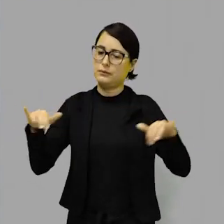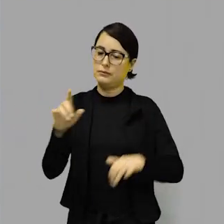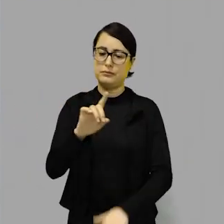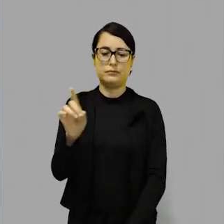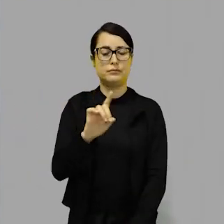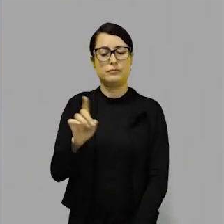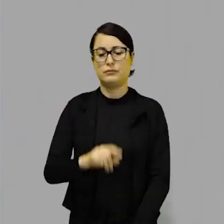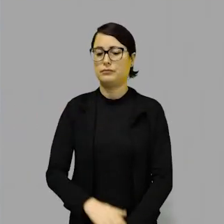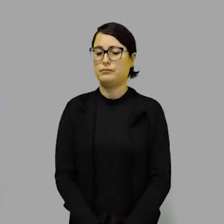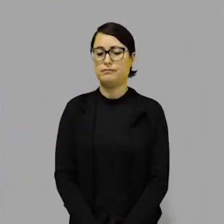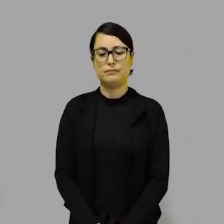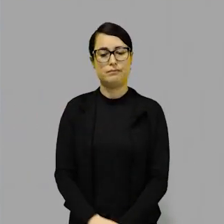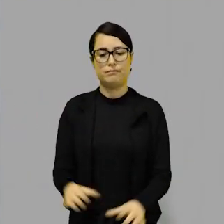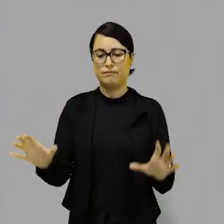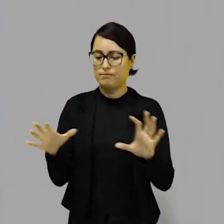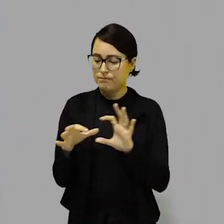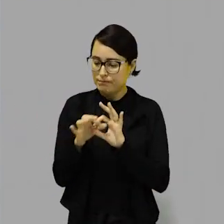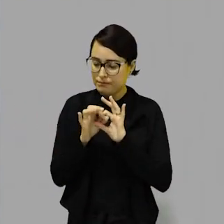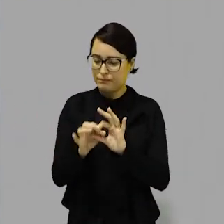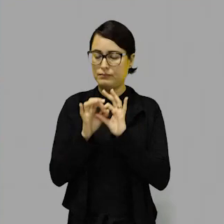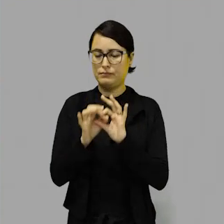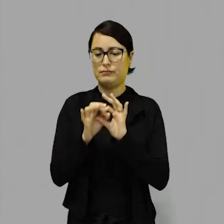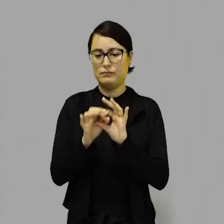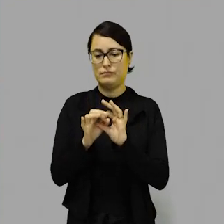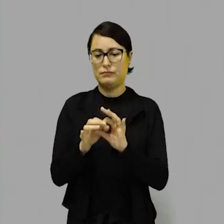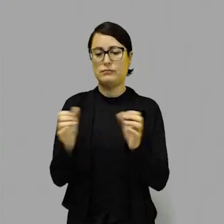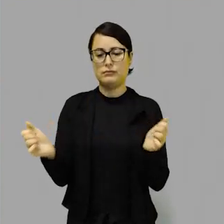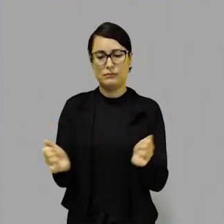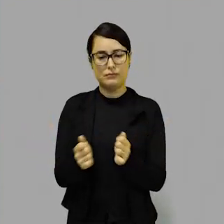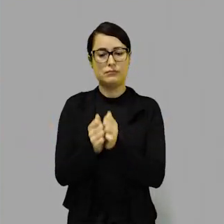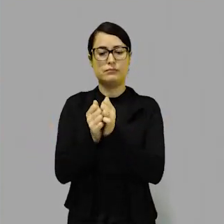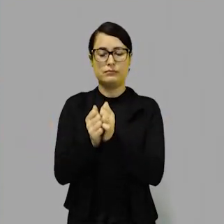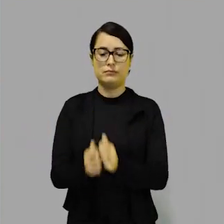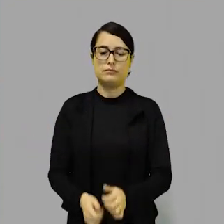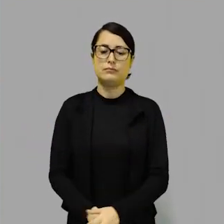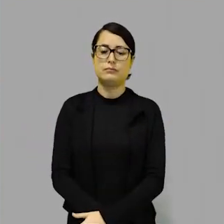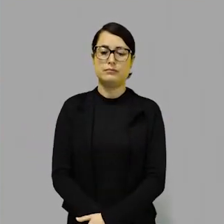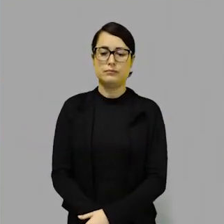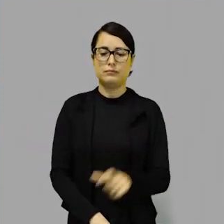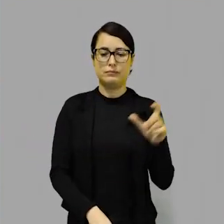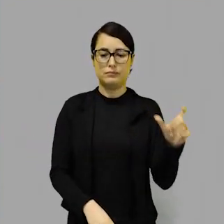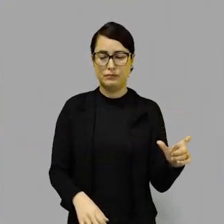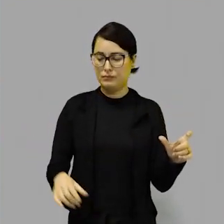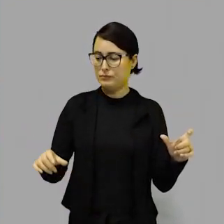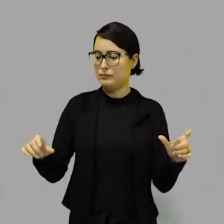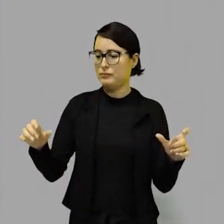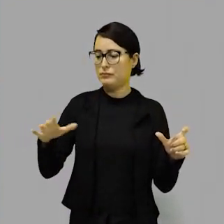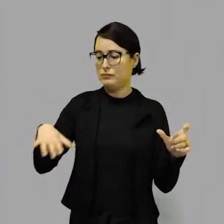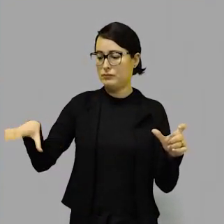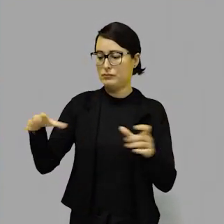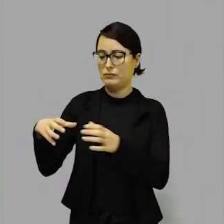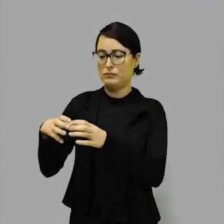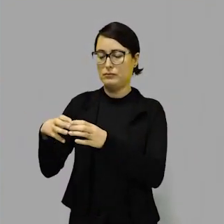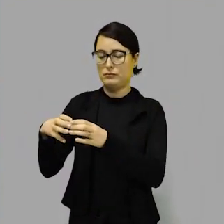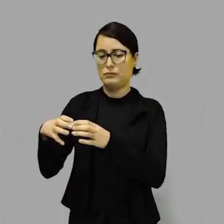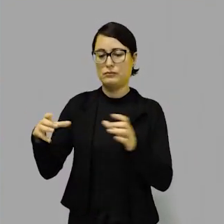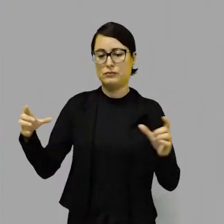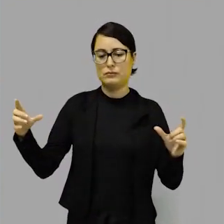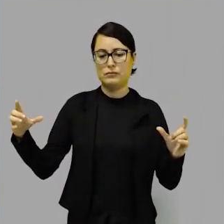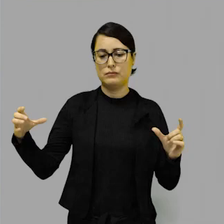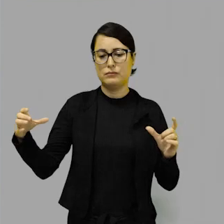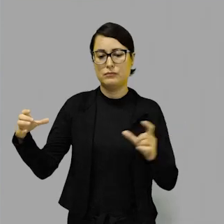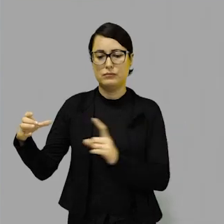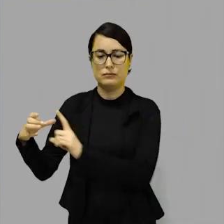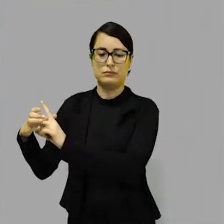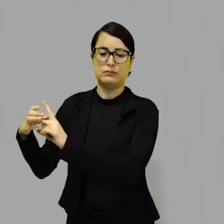É indissociável, é inseparável a dimensão individual da dimensão coletiva. O que existe na visão de Elias